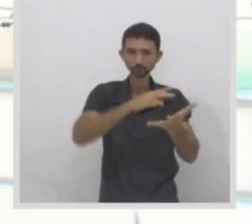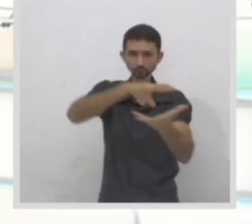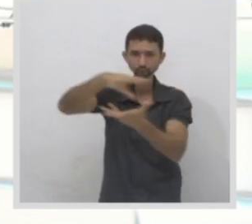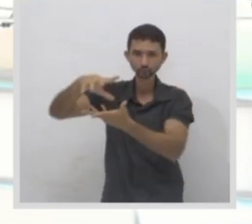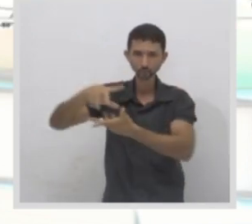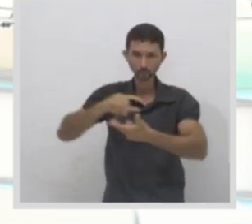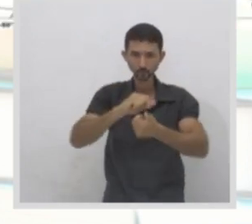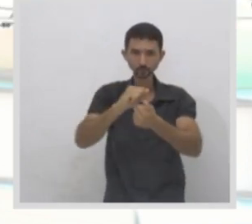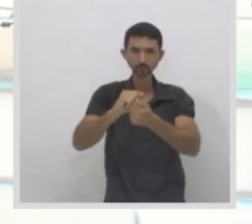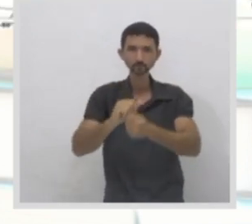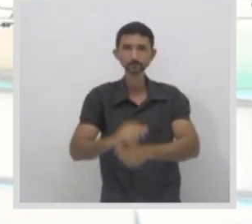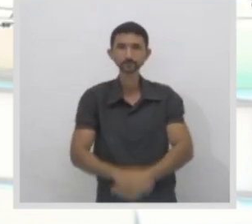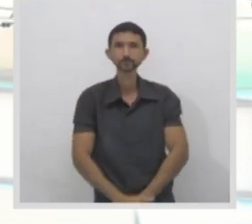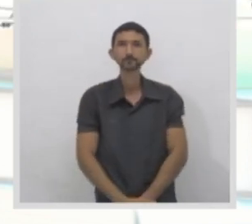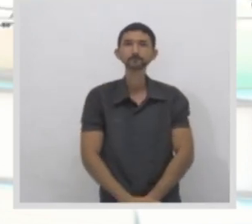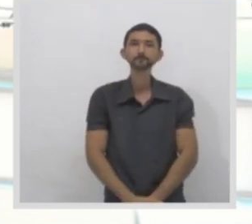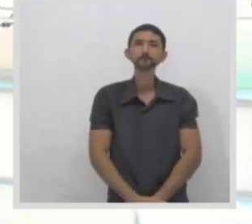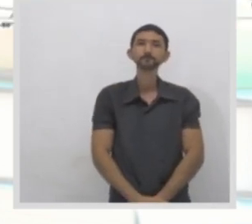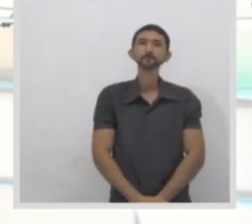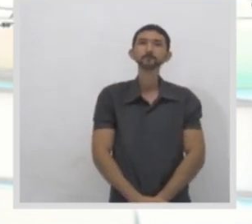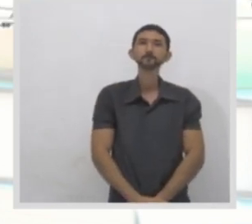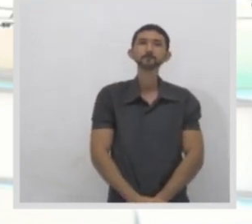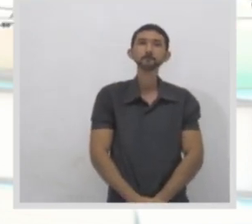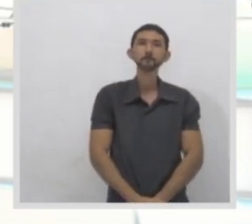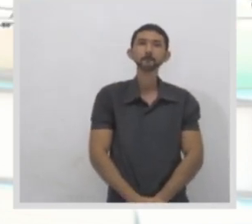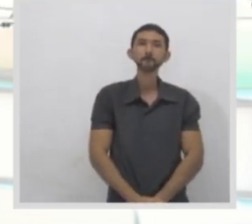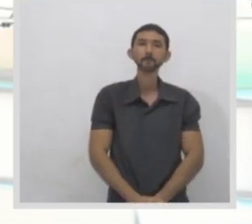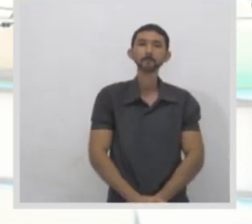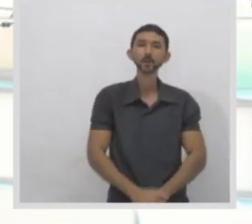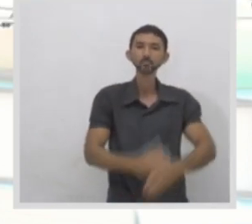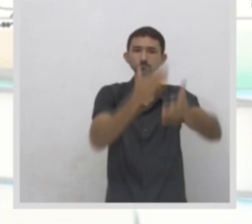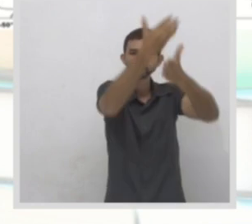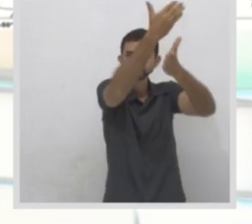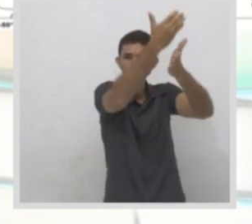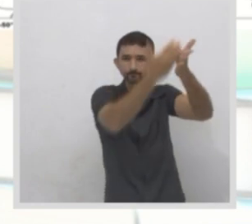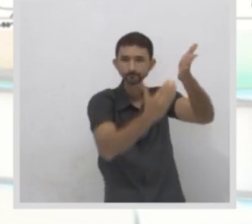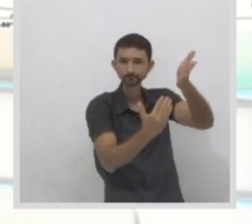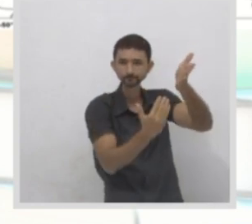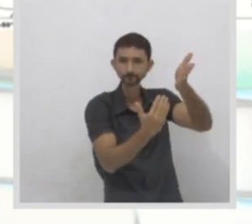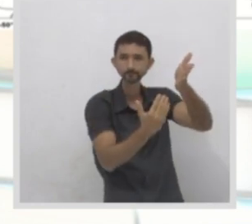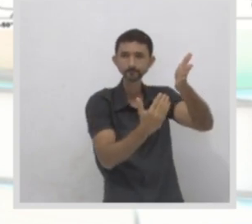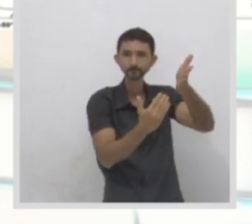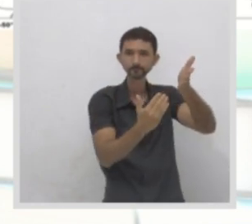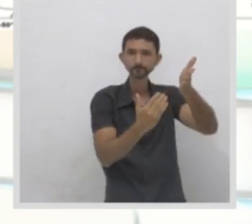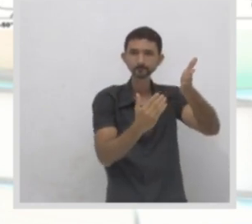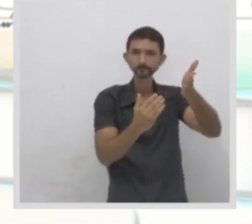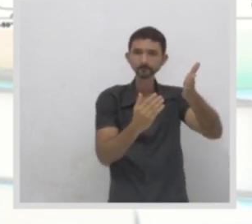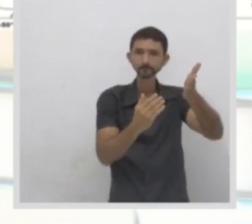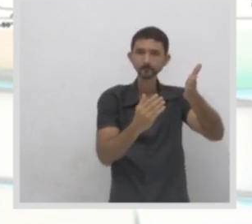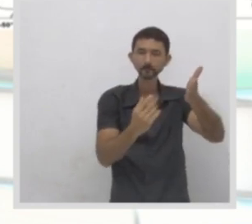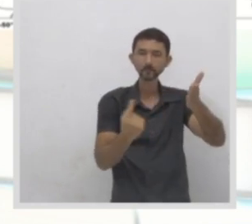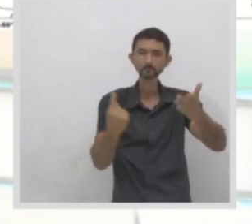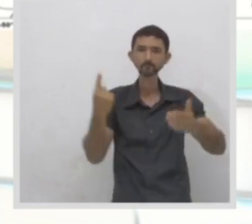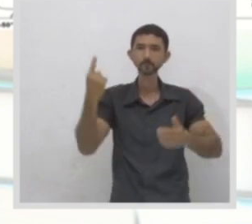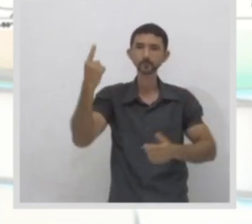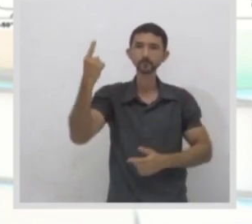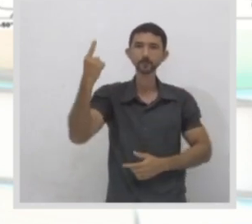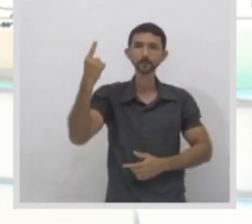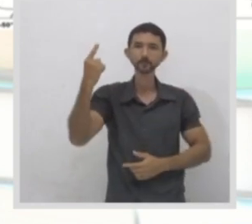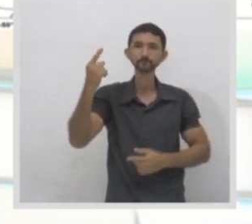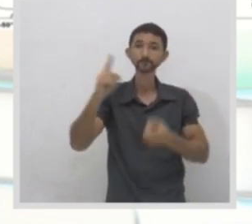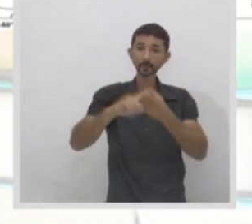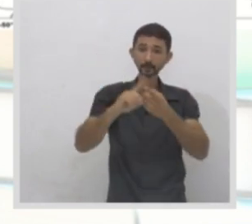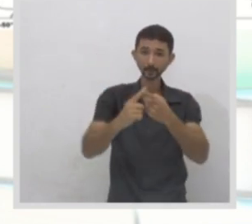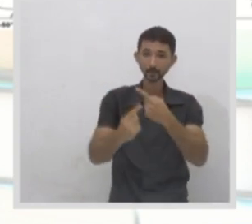Tá? Essa nossa primeira fronteira, né, a gente percebe nessas duas imagens, nós temos uma cartografia